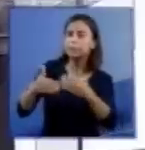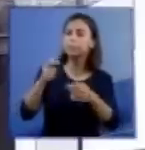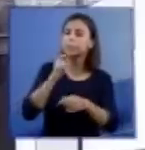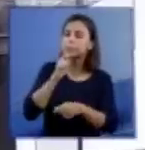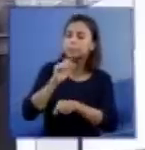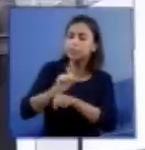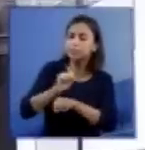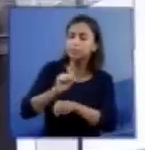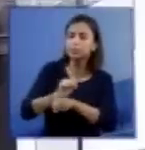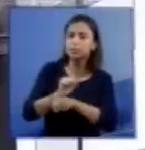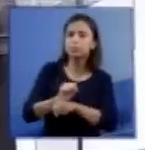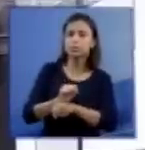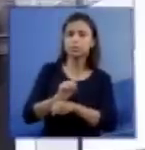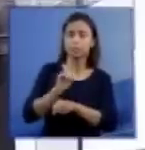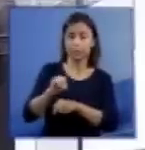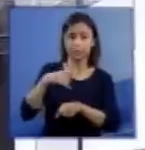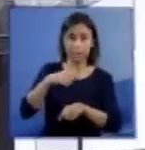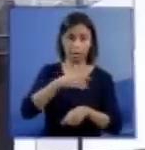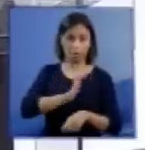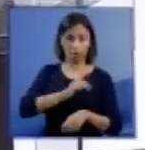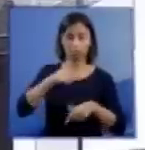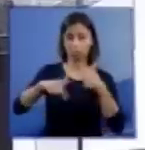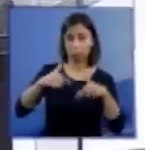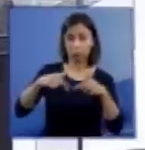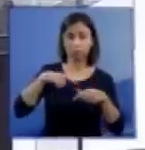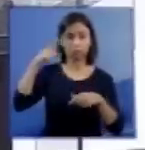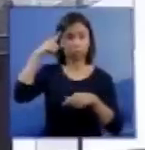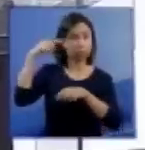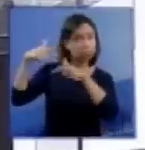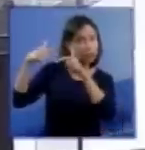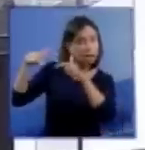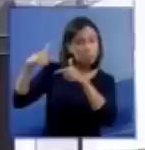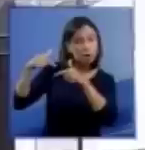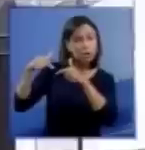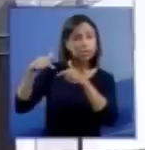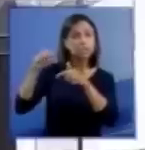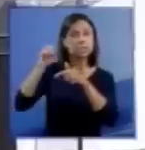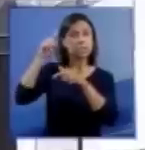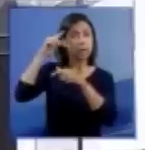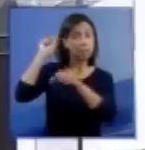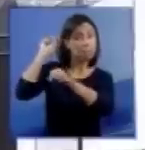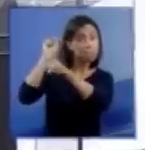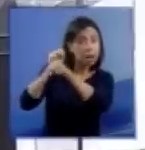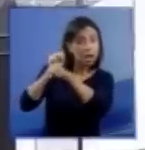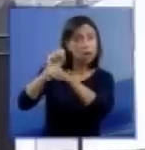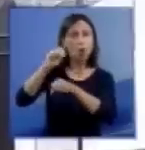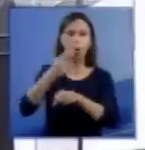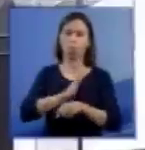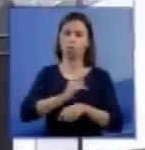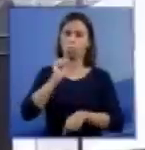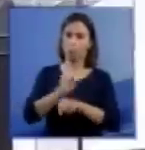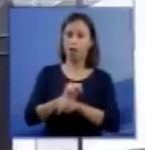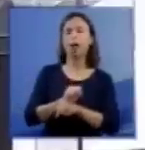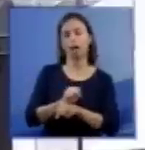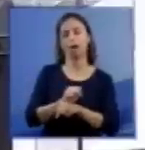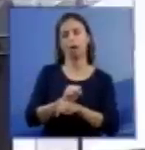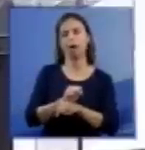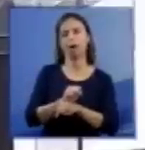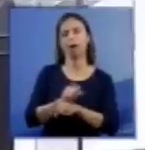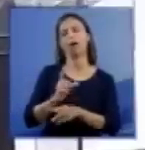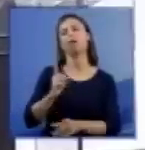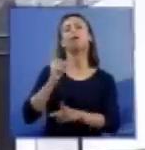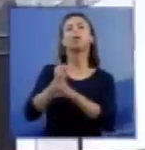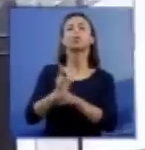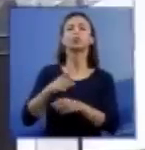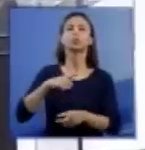momento que todos os órgãos portant não há mais uma uma atividade a função então ali se